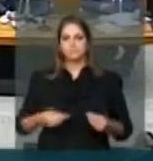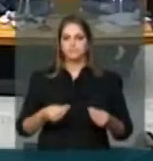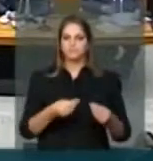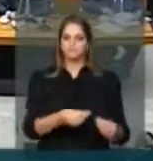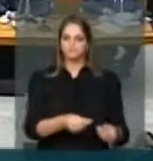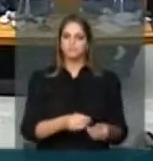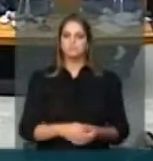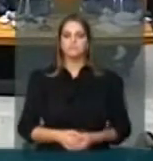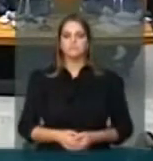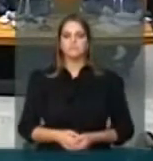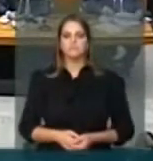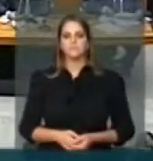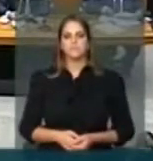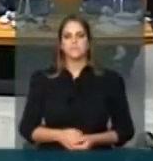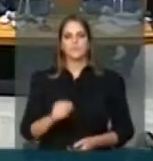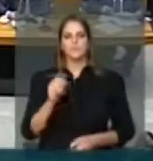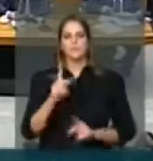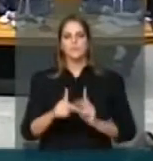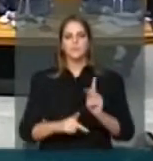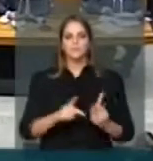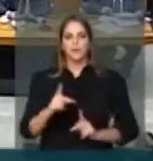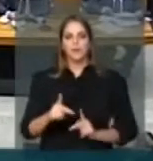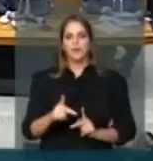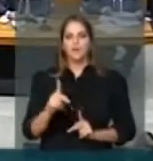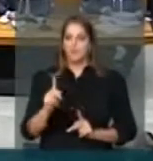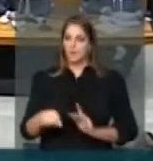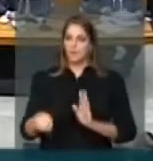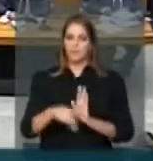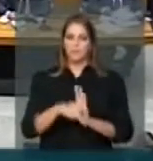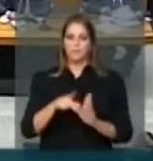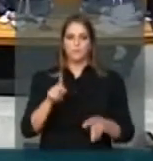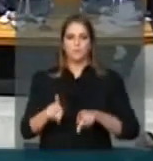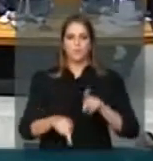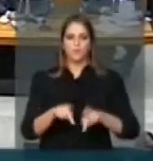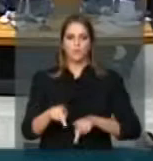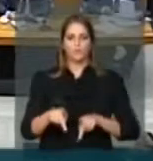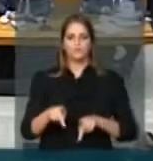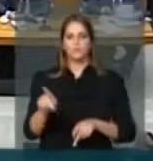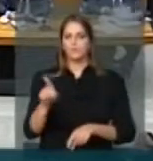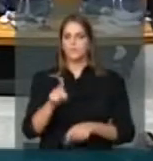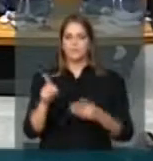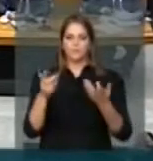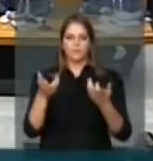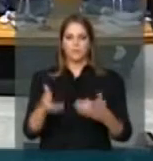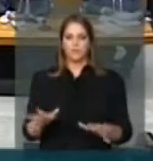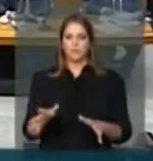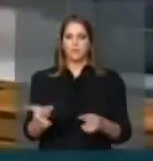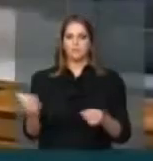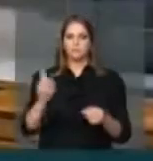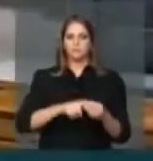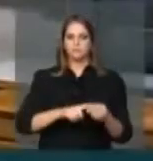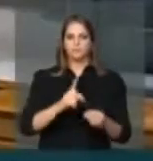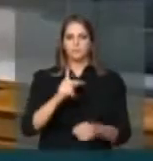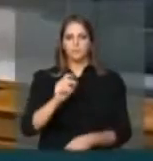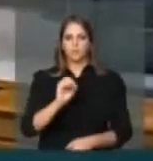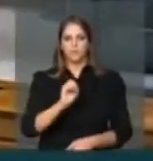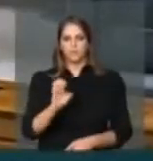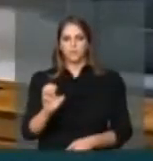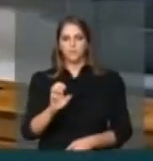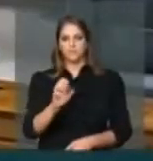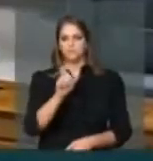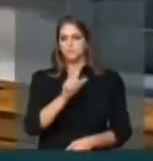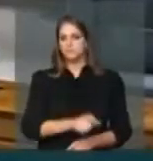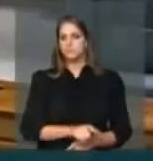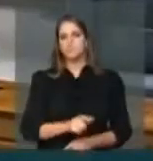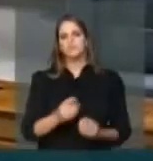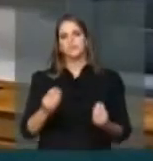O Parque Augusto é do povo, não a reintegração de posse, onde colocamos um absurdo conflito entre a